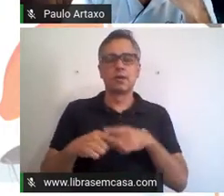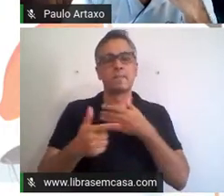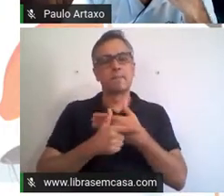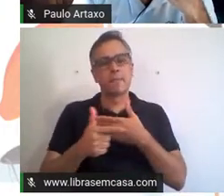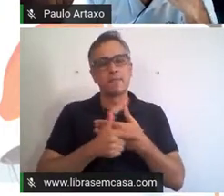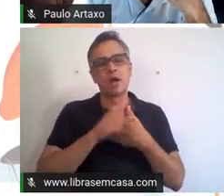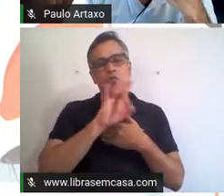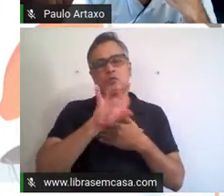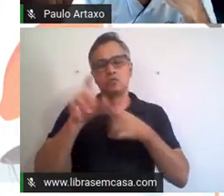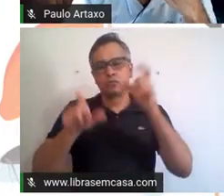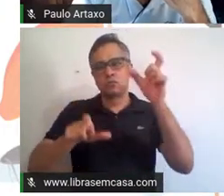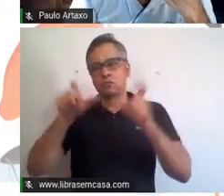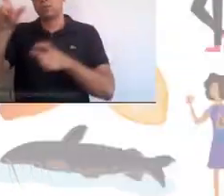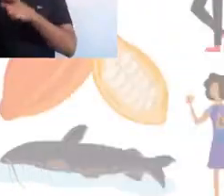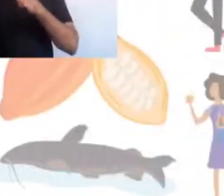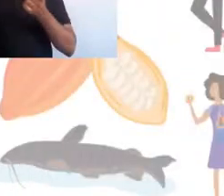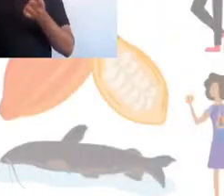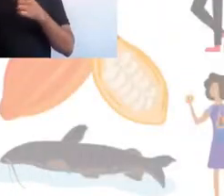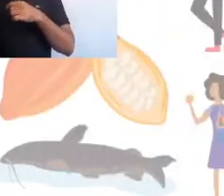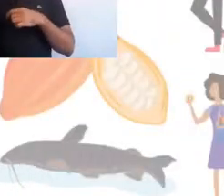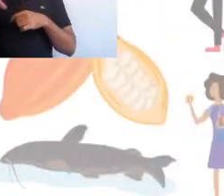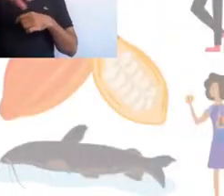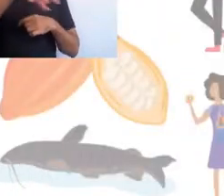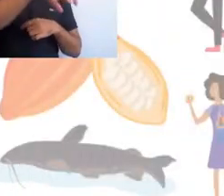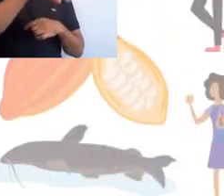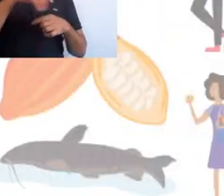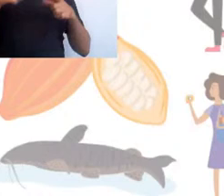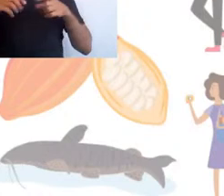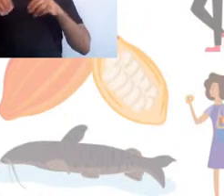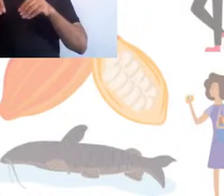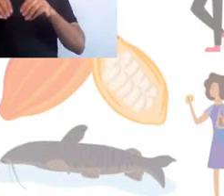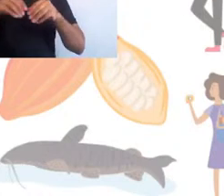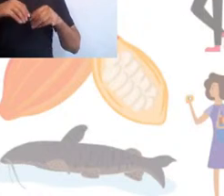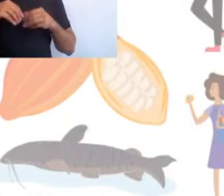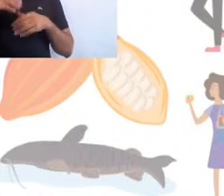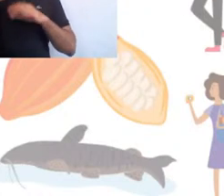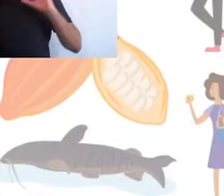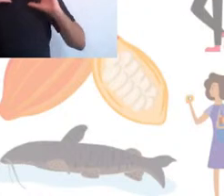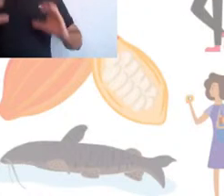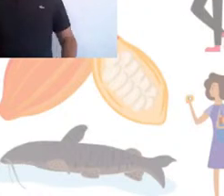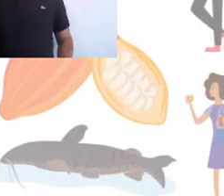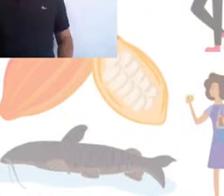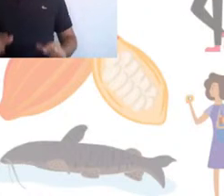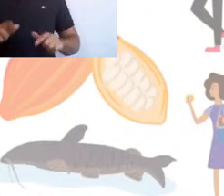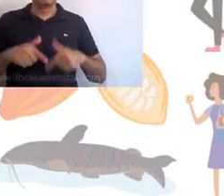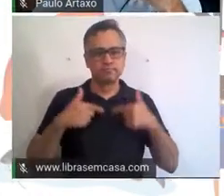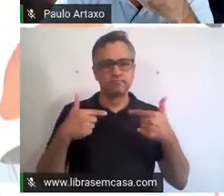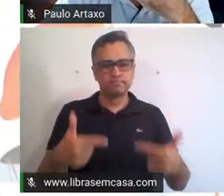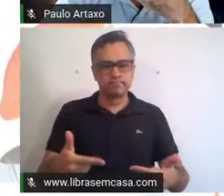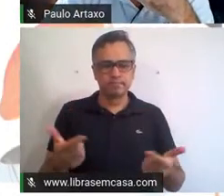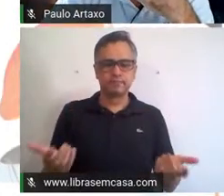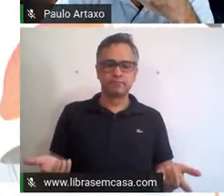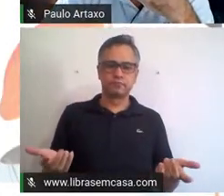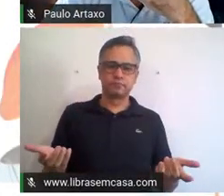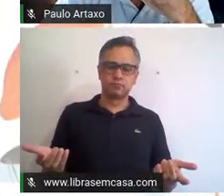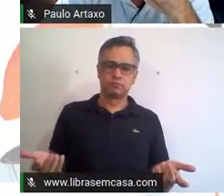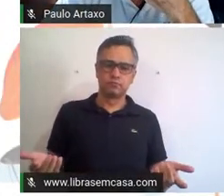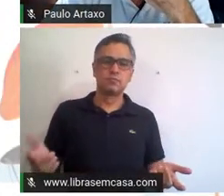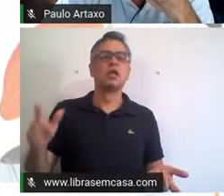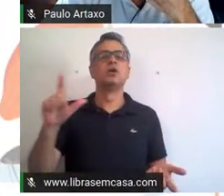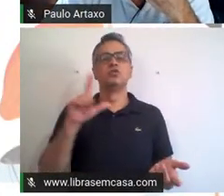atores, né? E atores nos territórios, o papel da sociedade civil. Enfim, e acho que a gente falou muito sobre